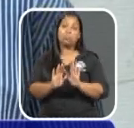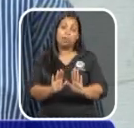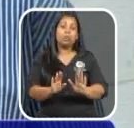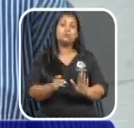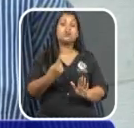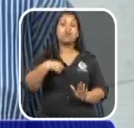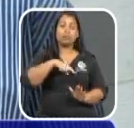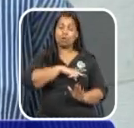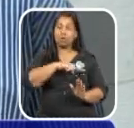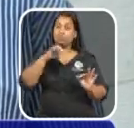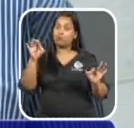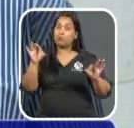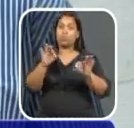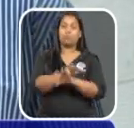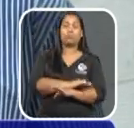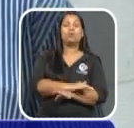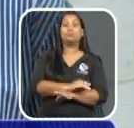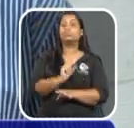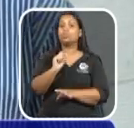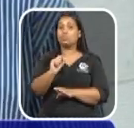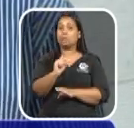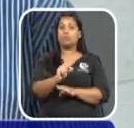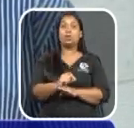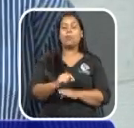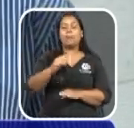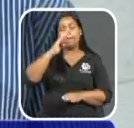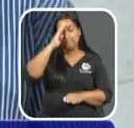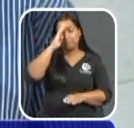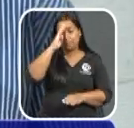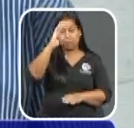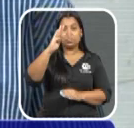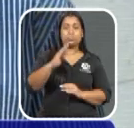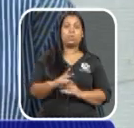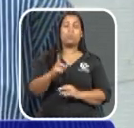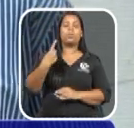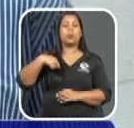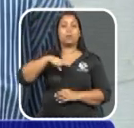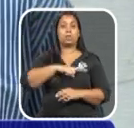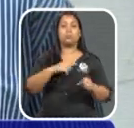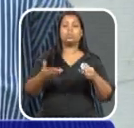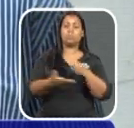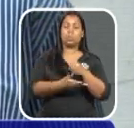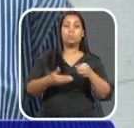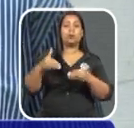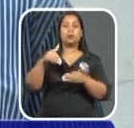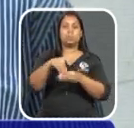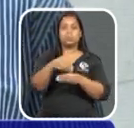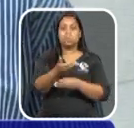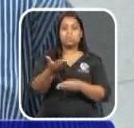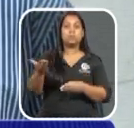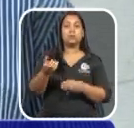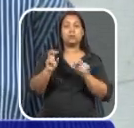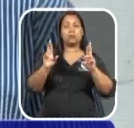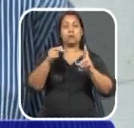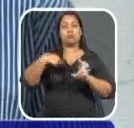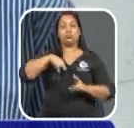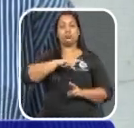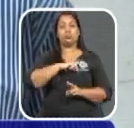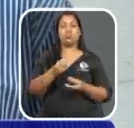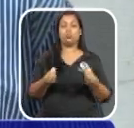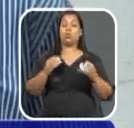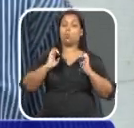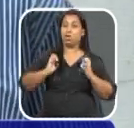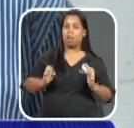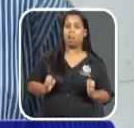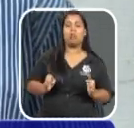tenhamos cumprido aquela função primordial que a nossa base eleitoral esperava de nós, através de ética,